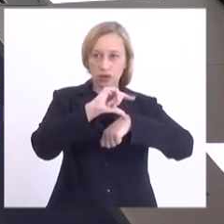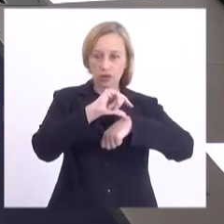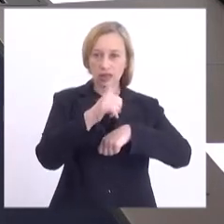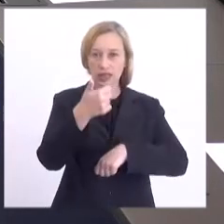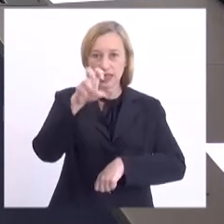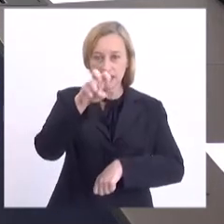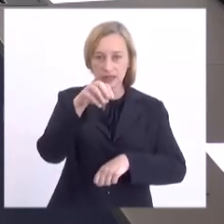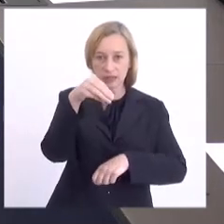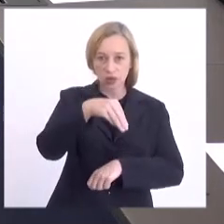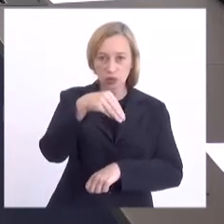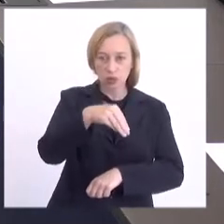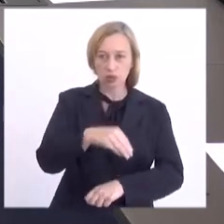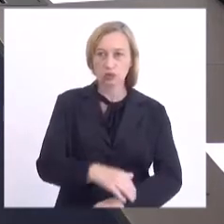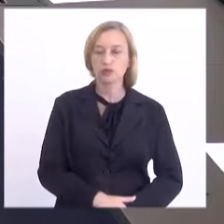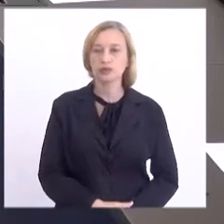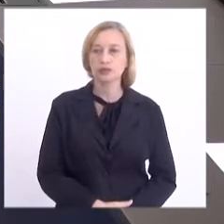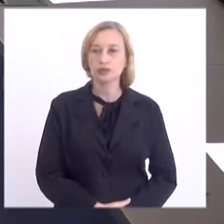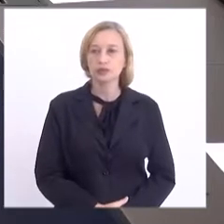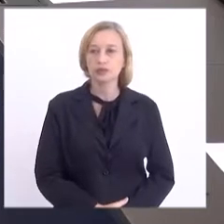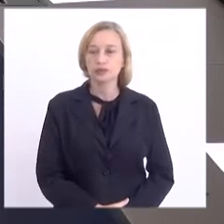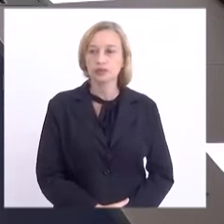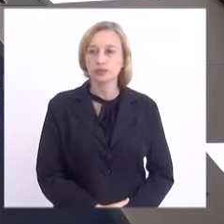10:15 e